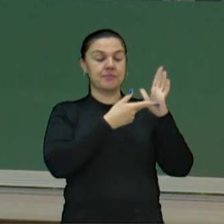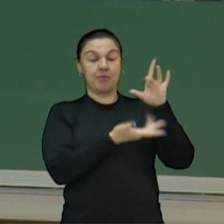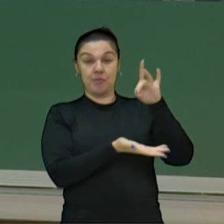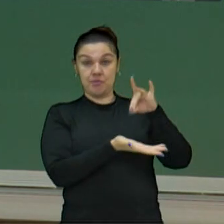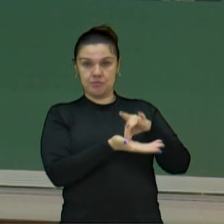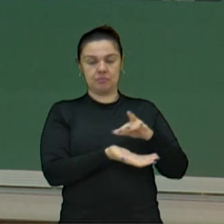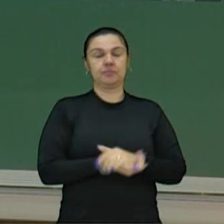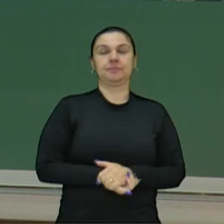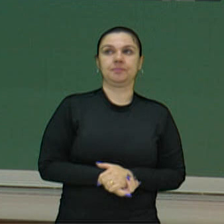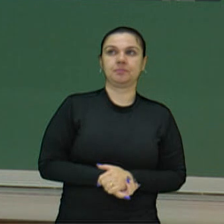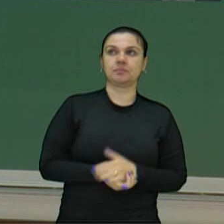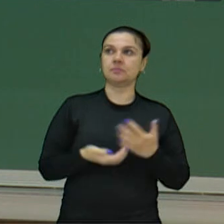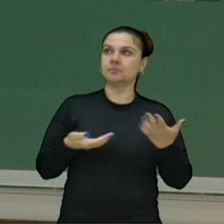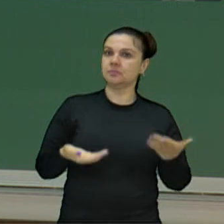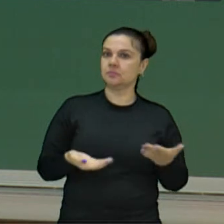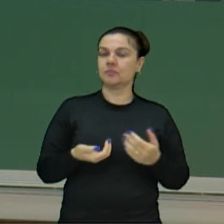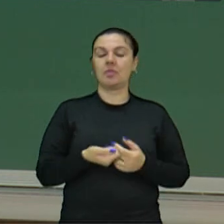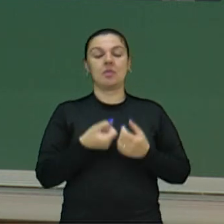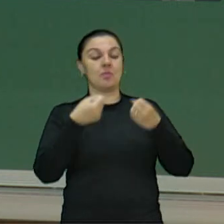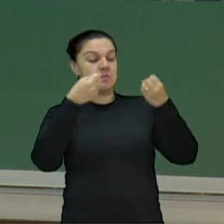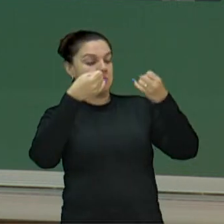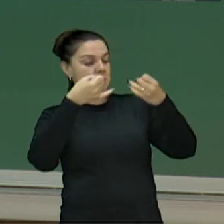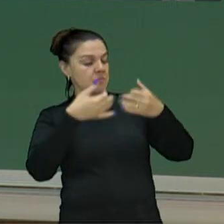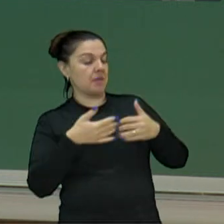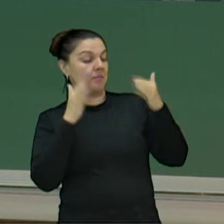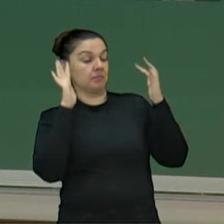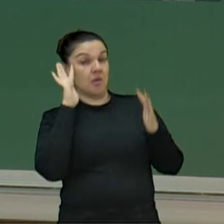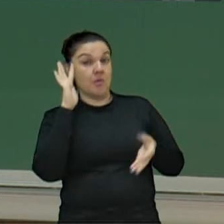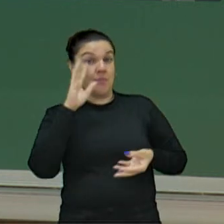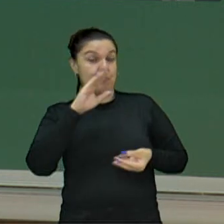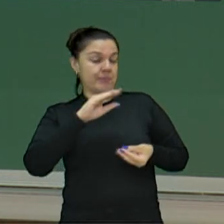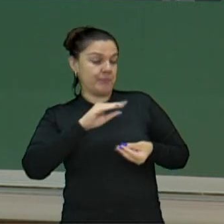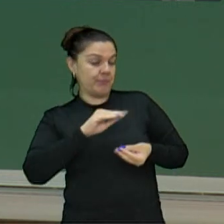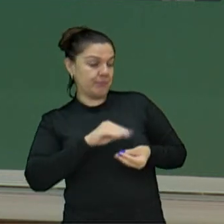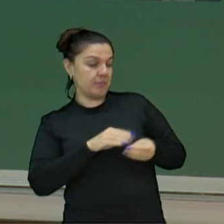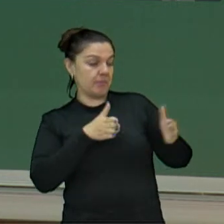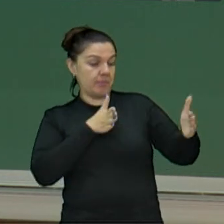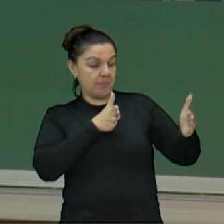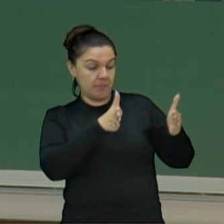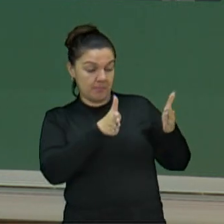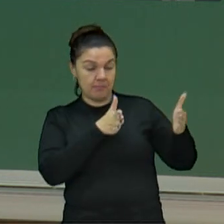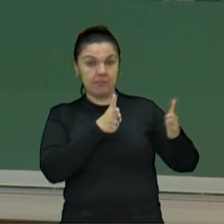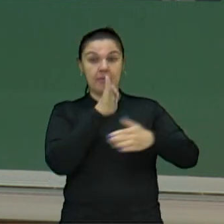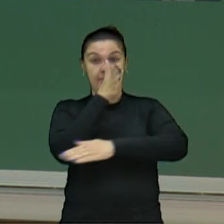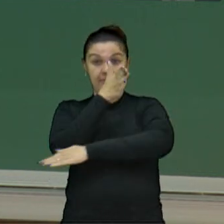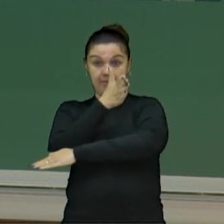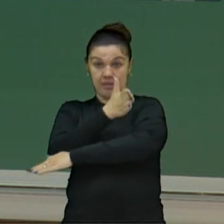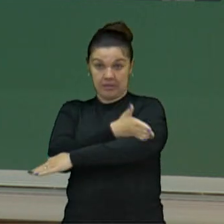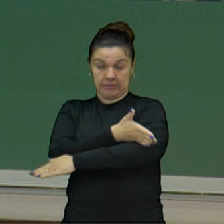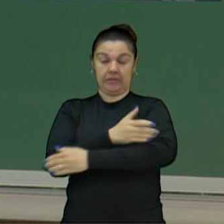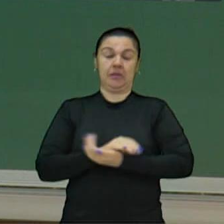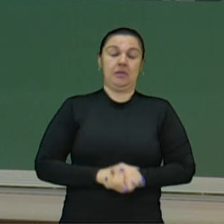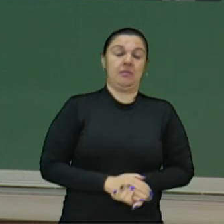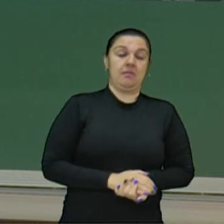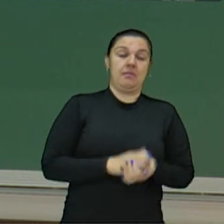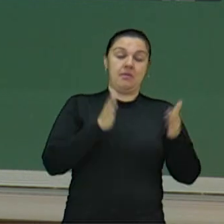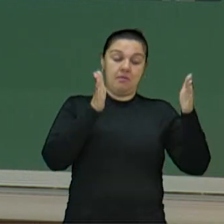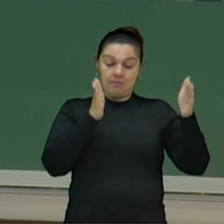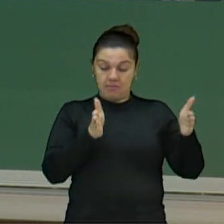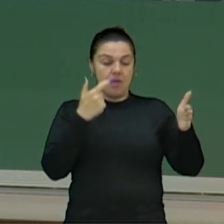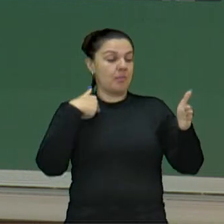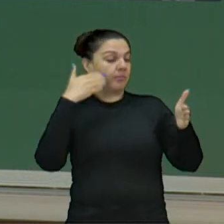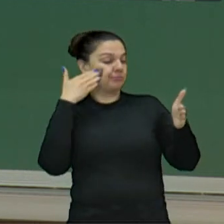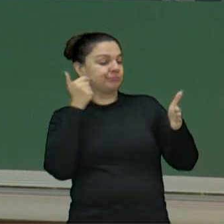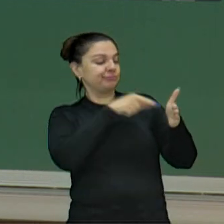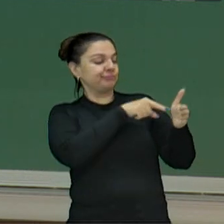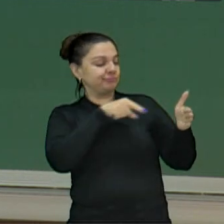significava. Então, o discurso, o saber da época da Idade Média, que vai até a Renascença, é um saber